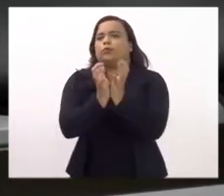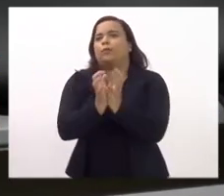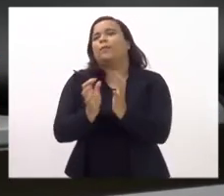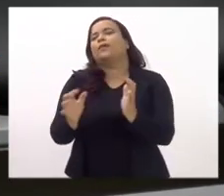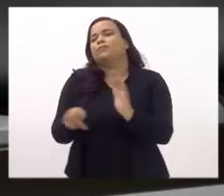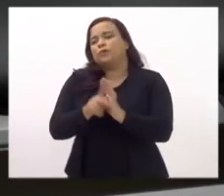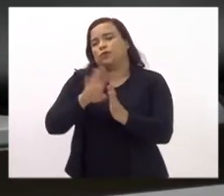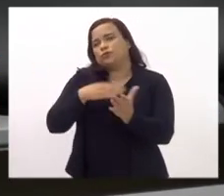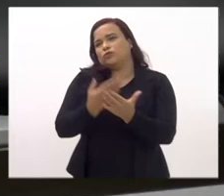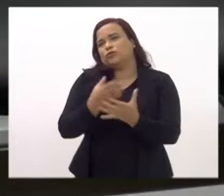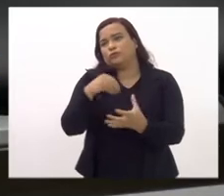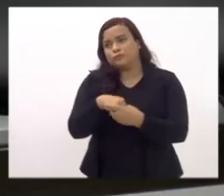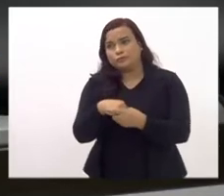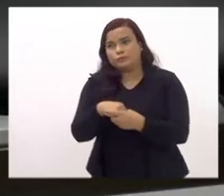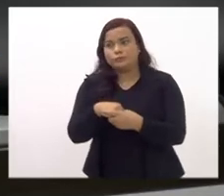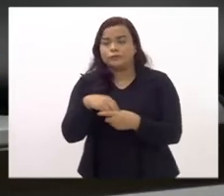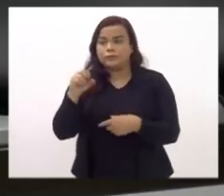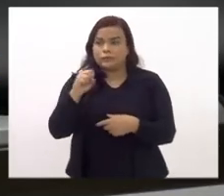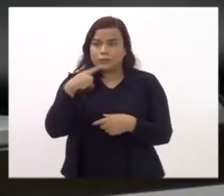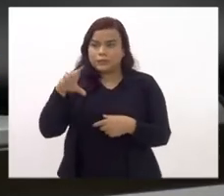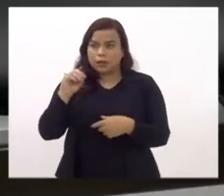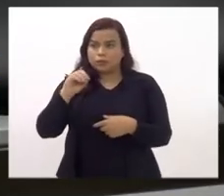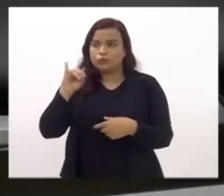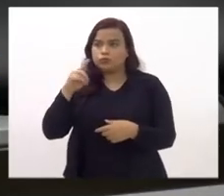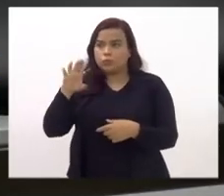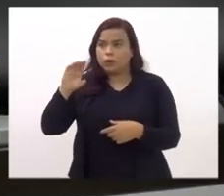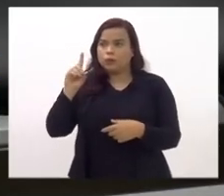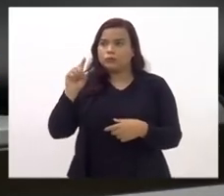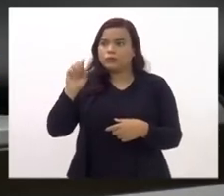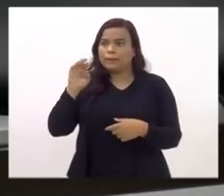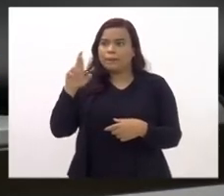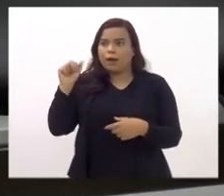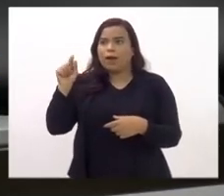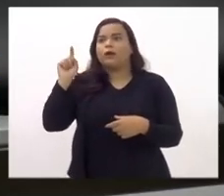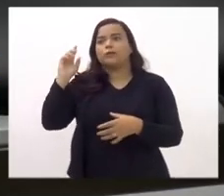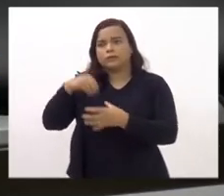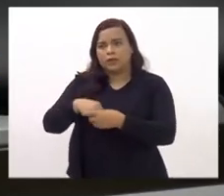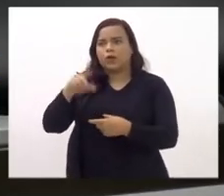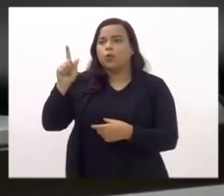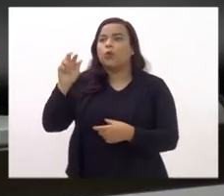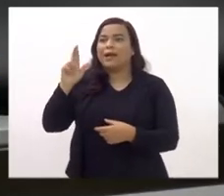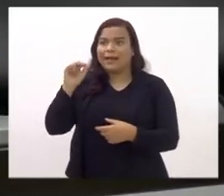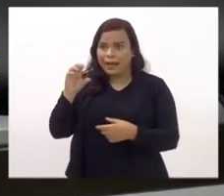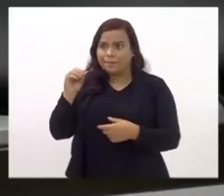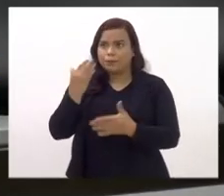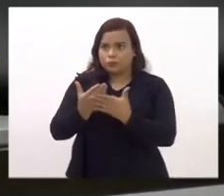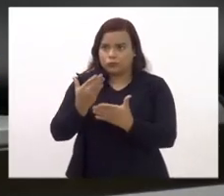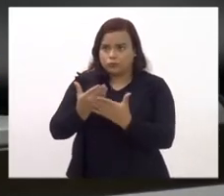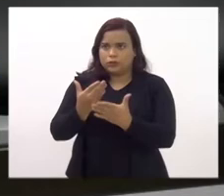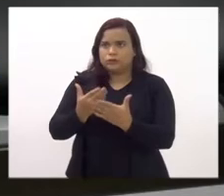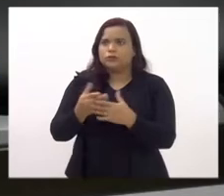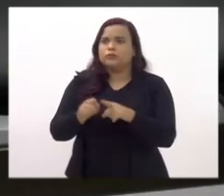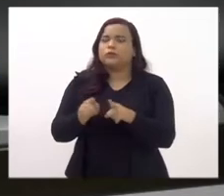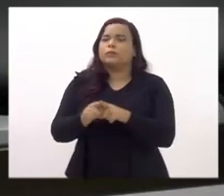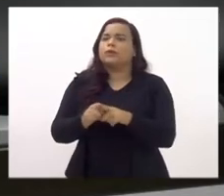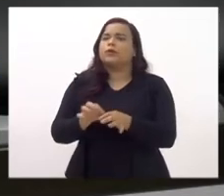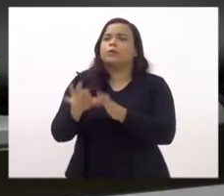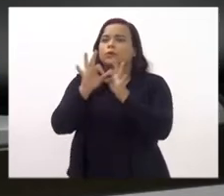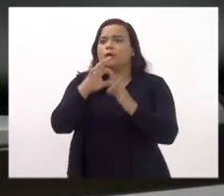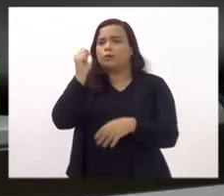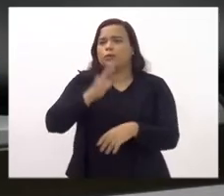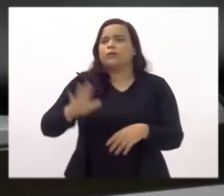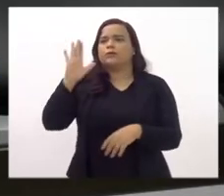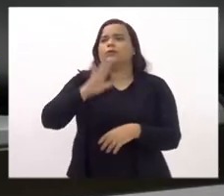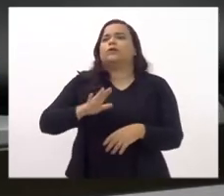escola, e a gente encabeçou uma luta através do nosso Grêmio Estudantil e através da União Brasileira dos Estudantes Secundaristas.